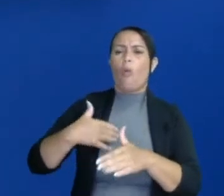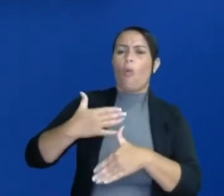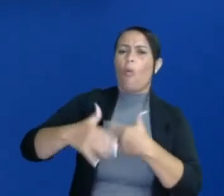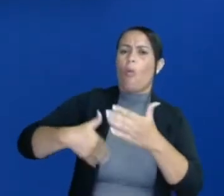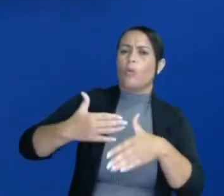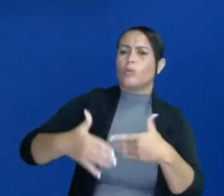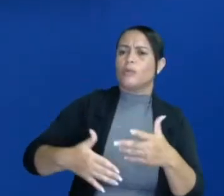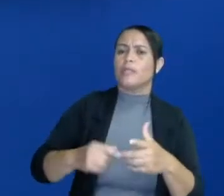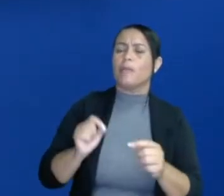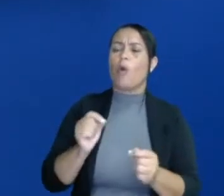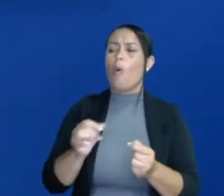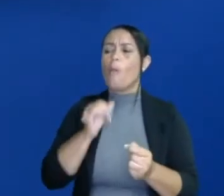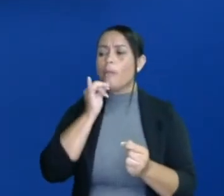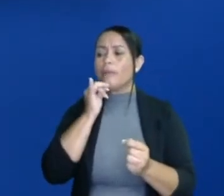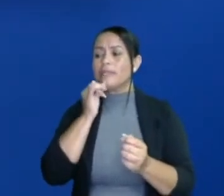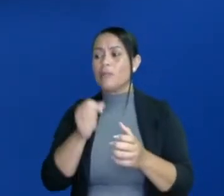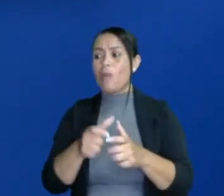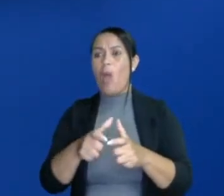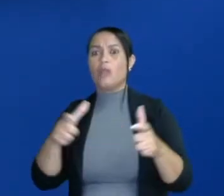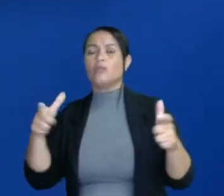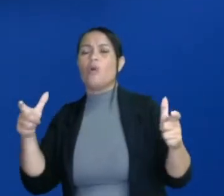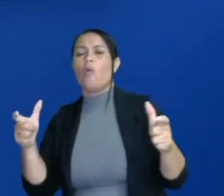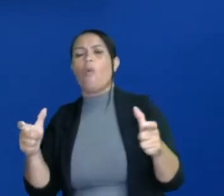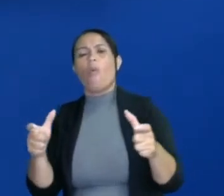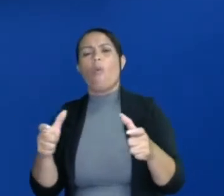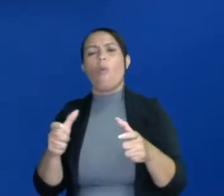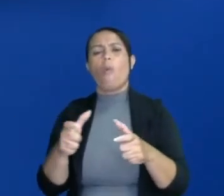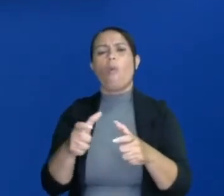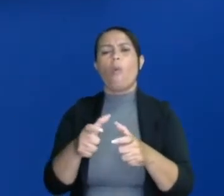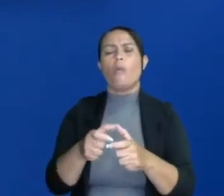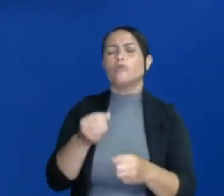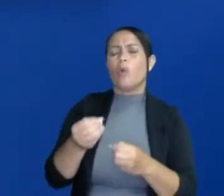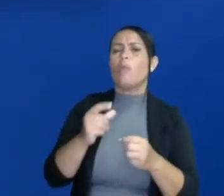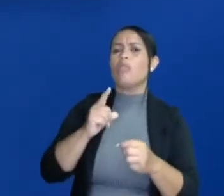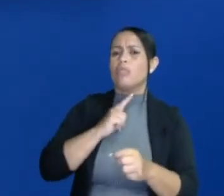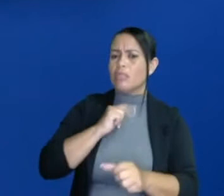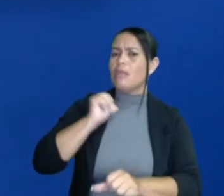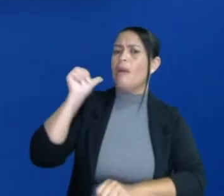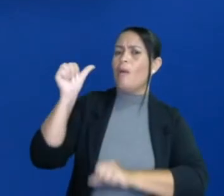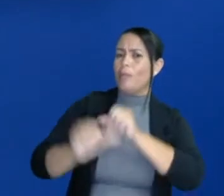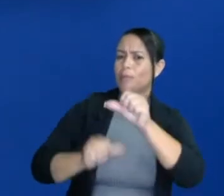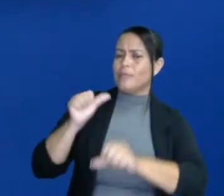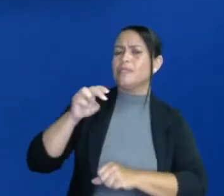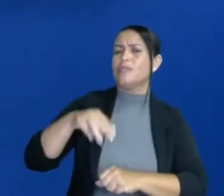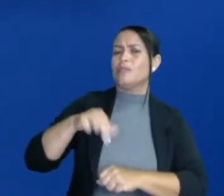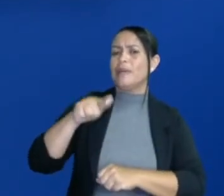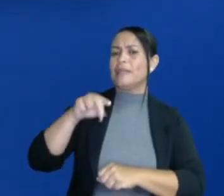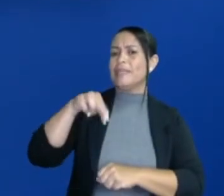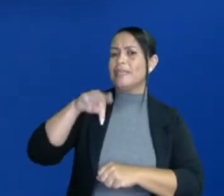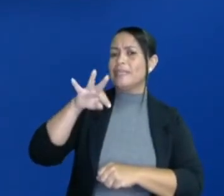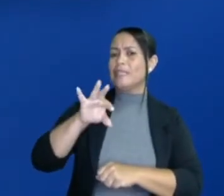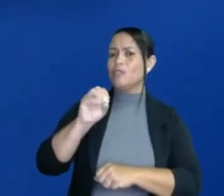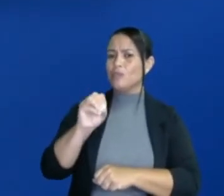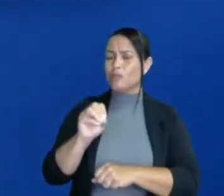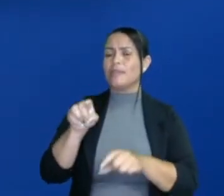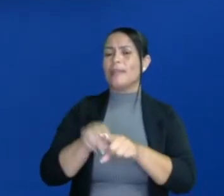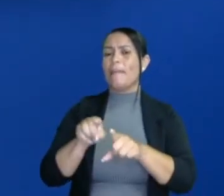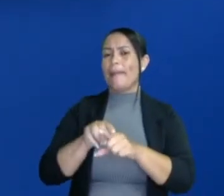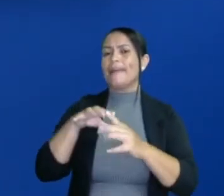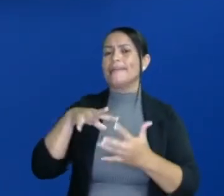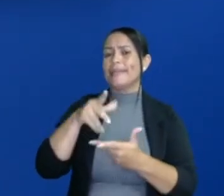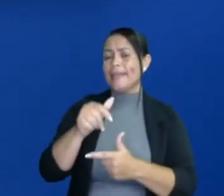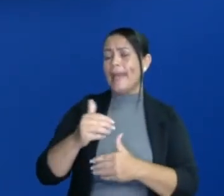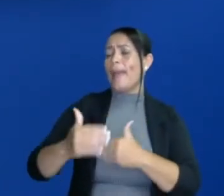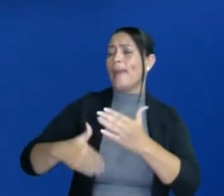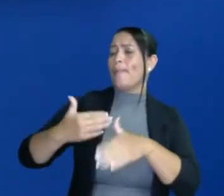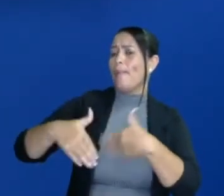tempo. E essa redução de intensidade ou aumento faz com que haja uma mudança no magnetismo terrestre e, por consequência, também na